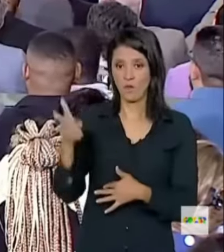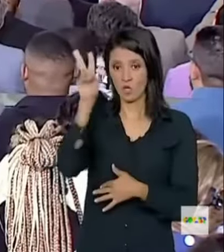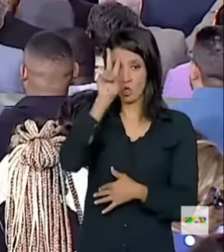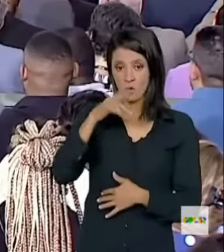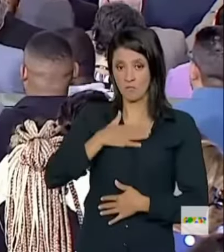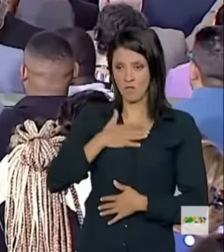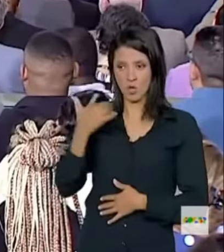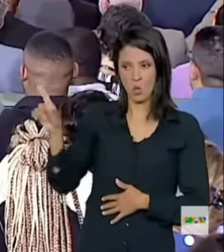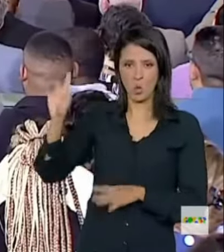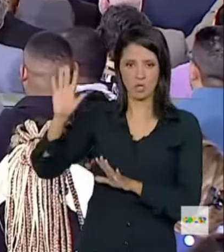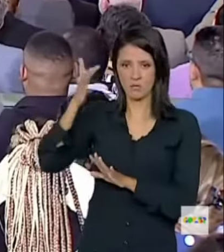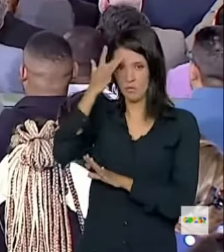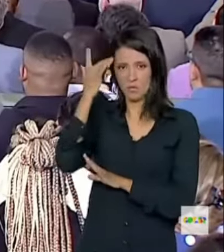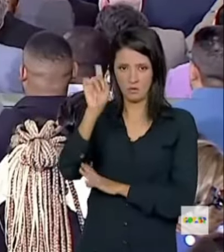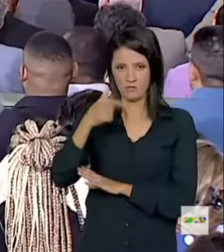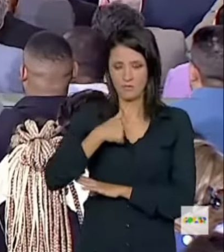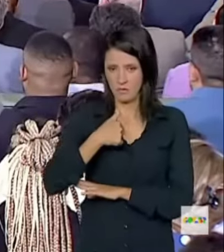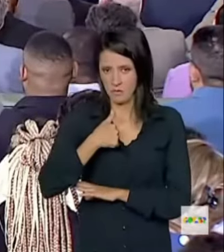contar a história dos outros.